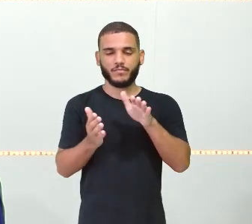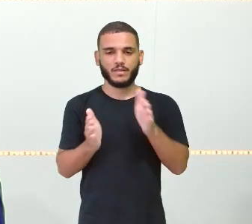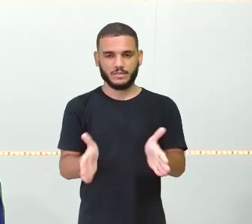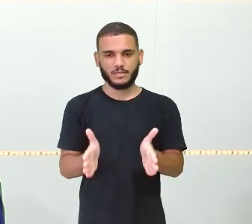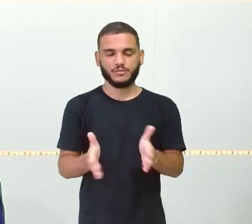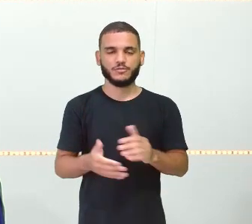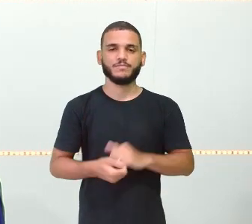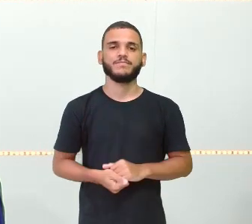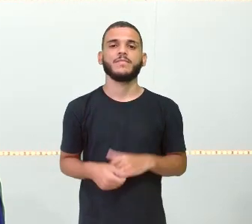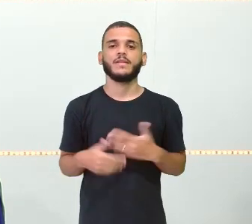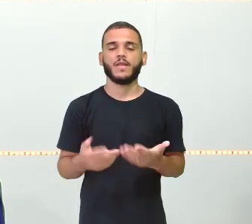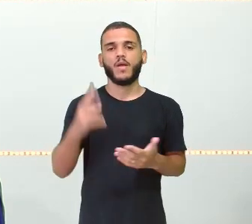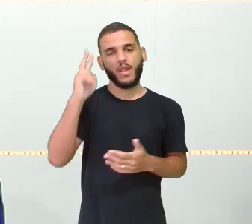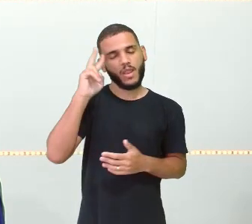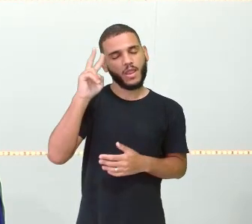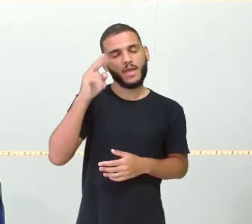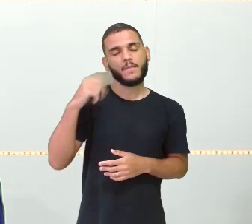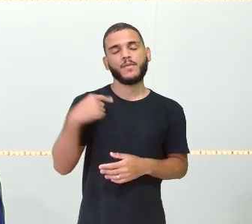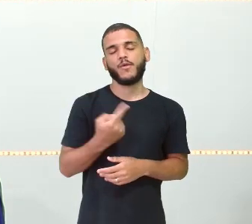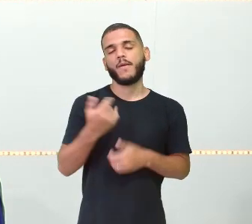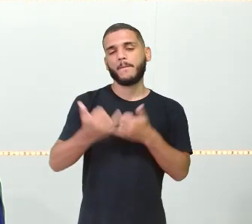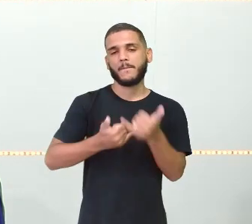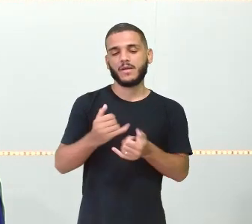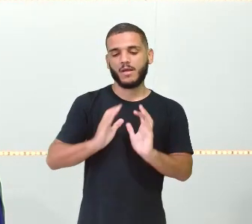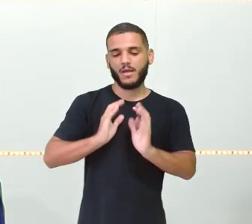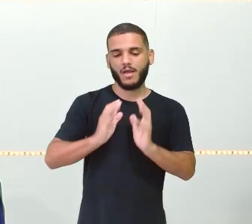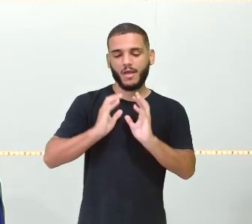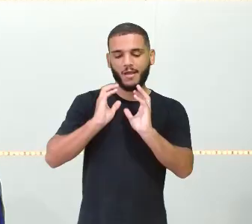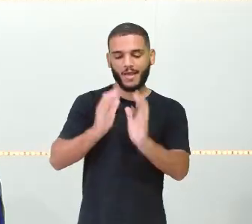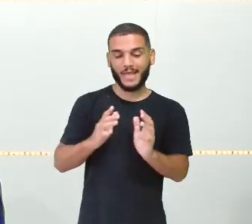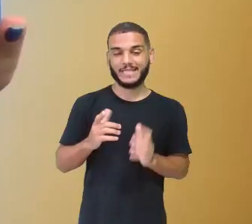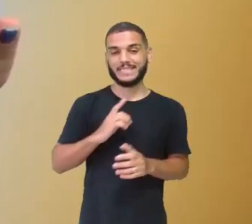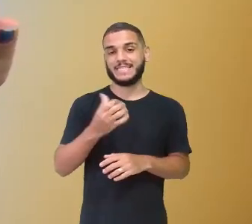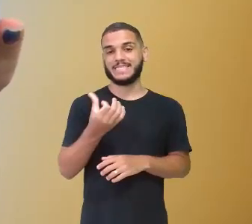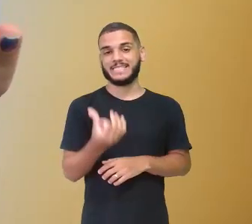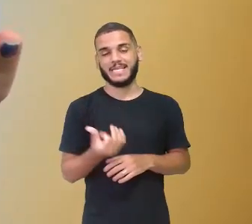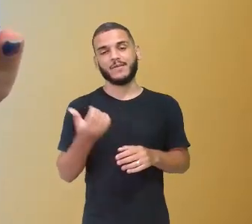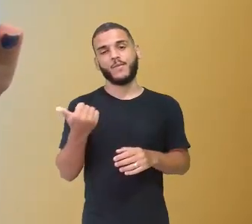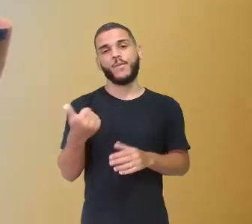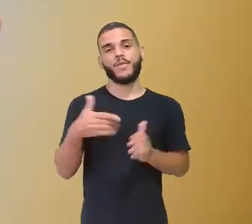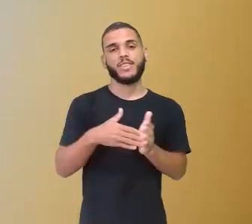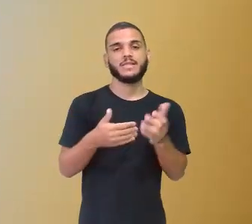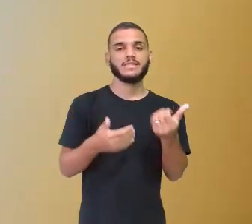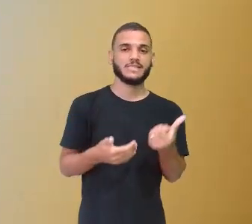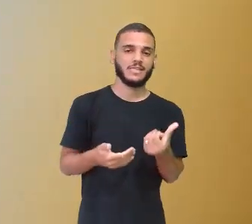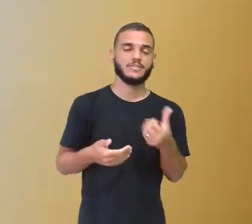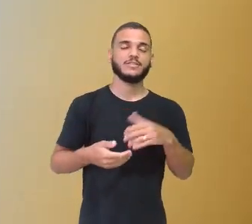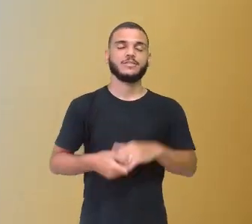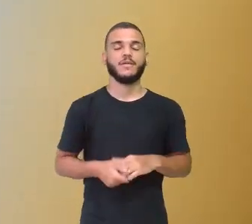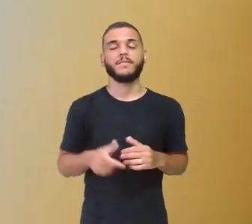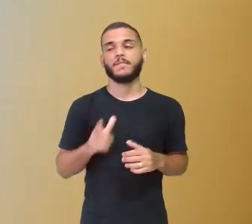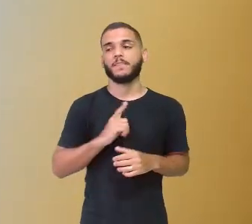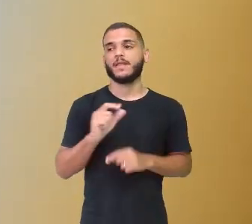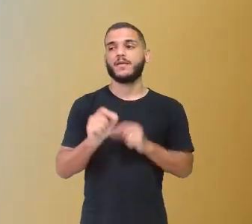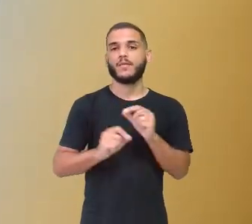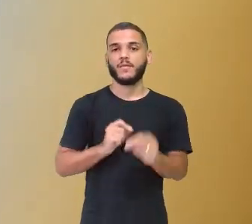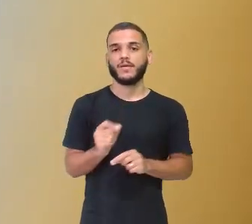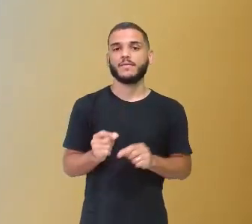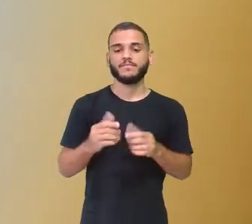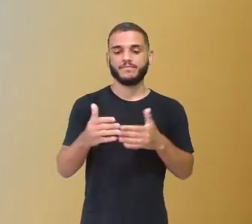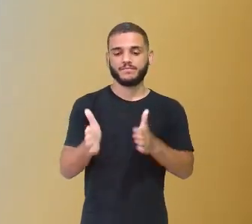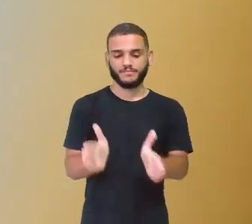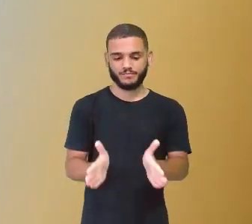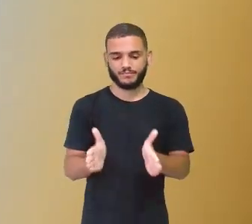de tabuleiro. Um dado que tem 6 faces, que vai do 1 até o 6. Então, eu tenho aqui o meu